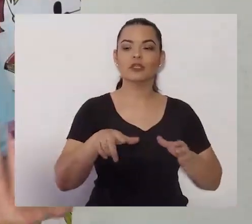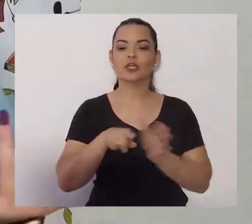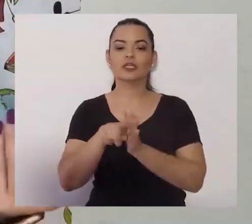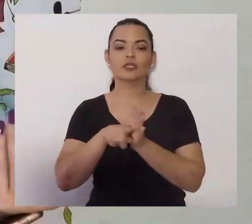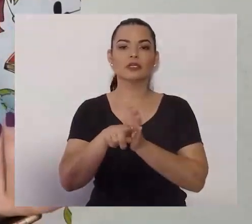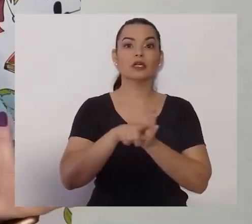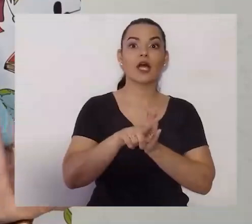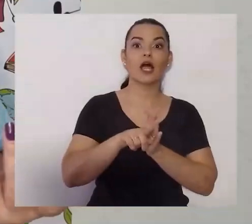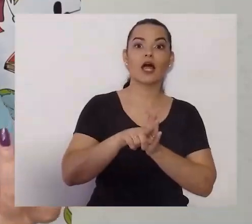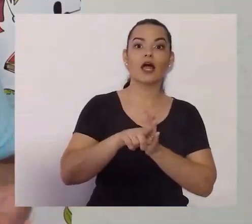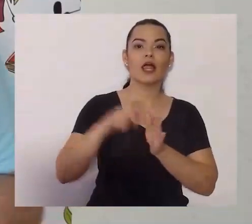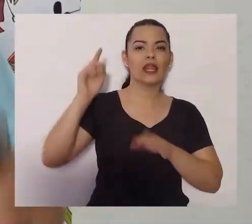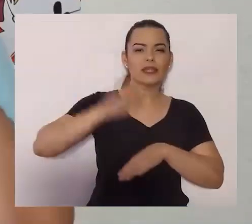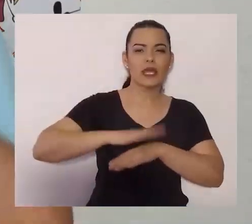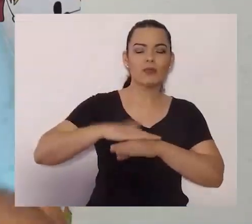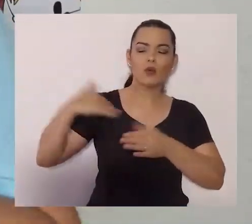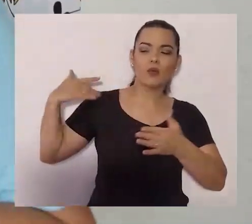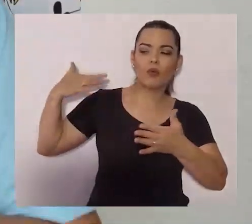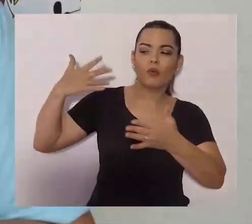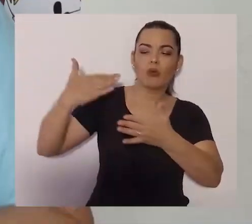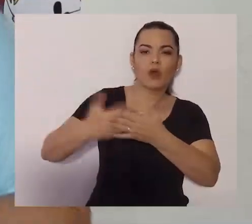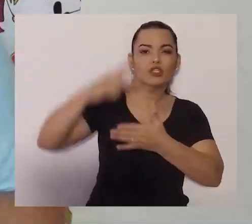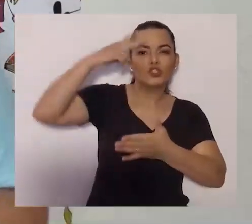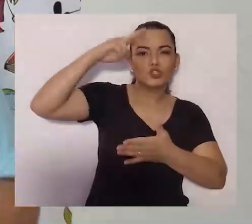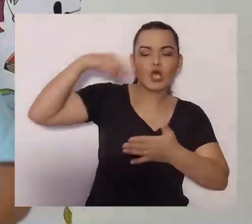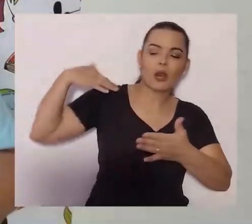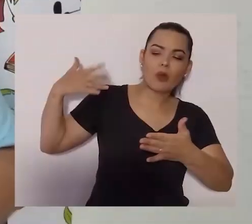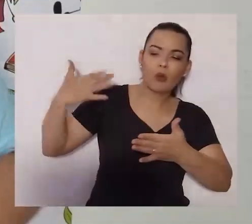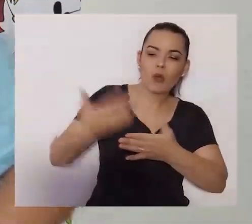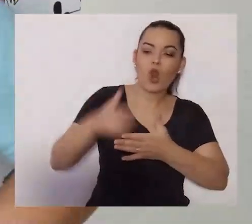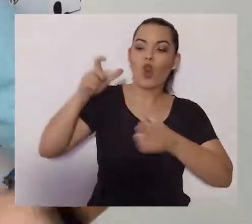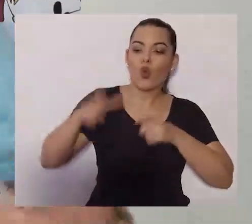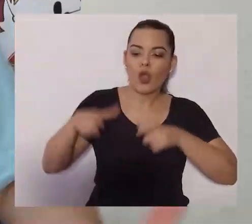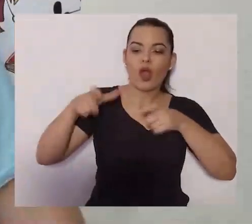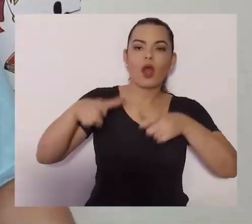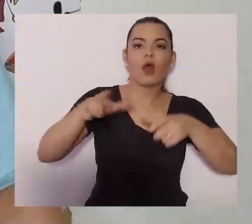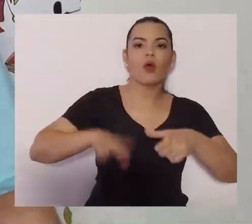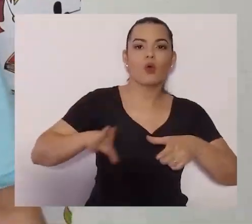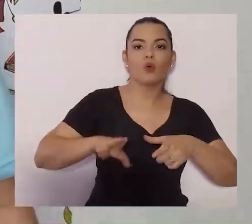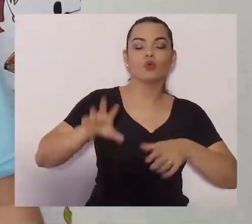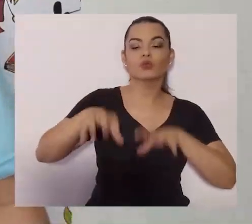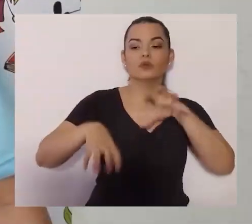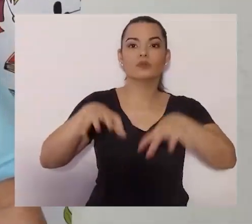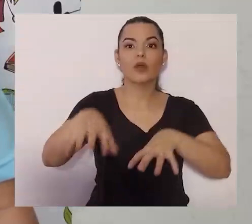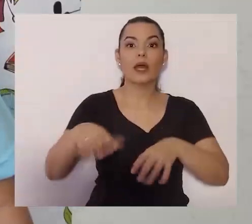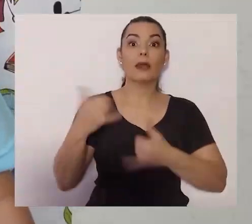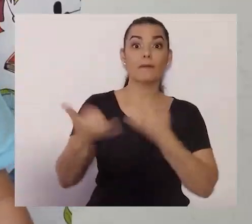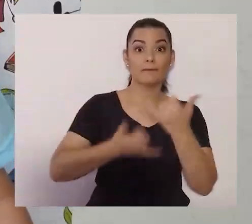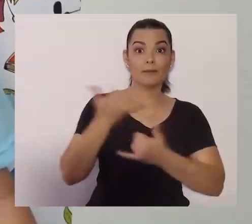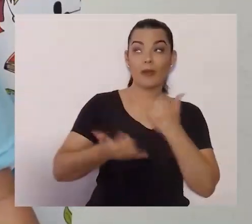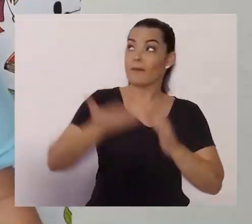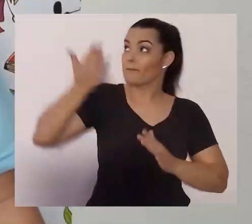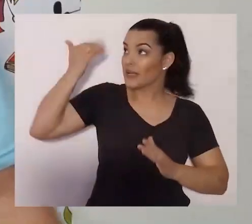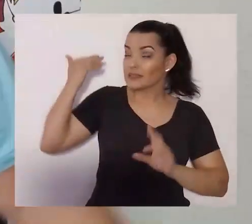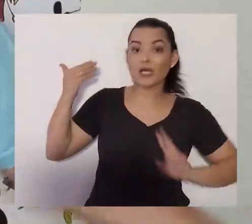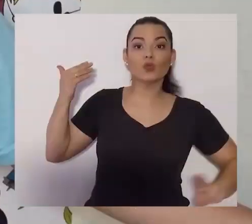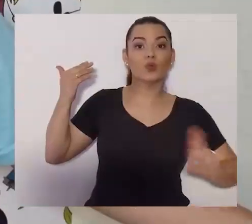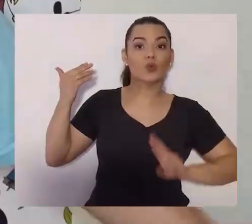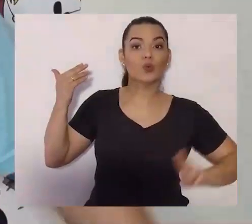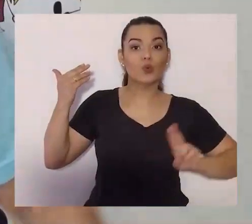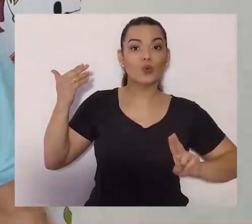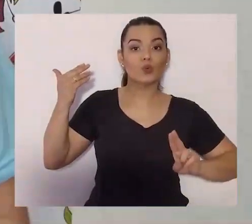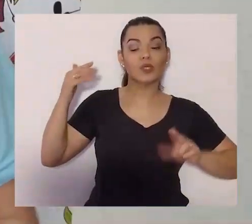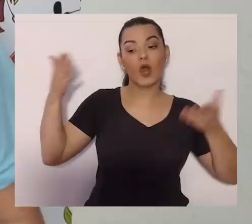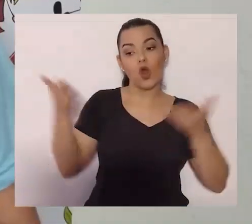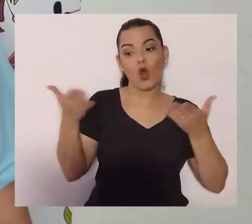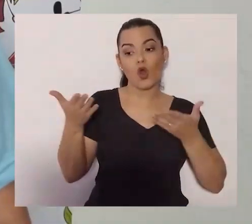do espaço ao longo do tempo, brincadeiras que eram feitas no passado e que hoje